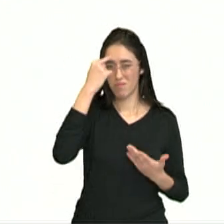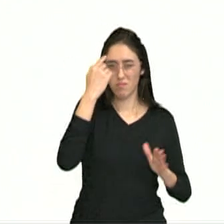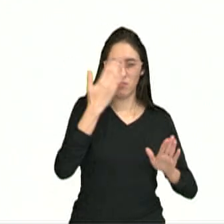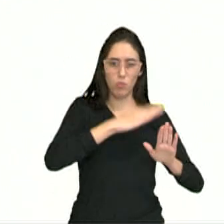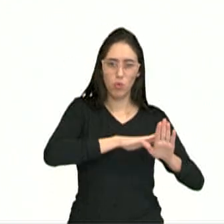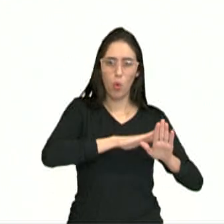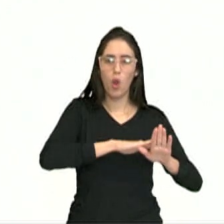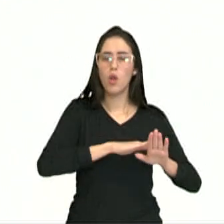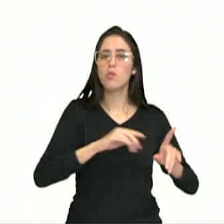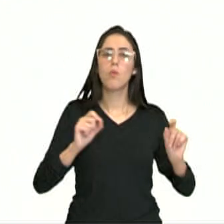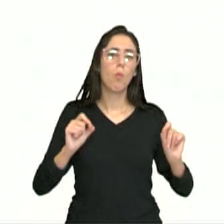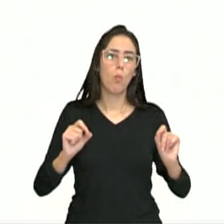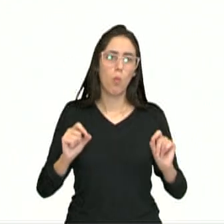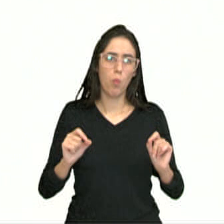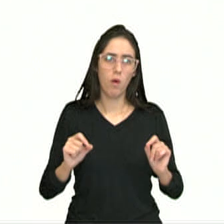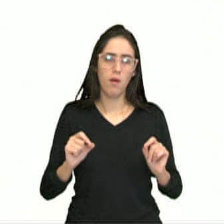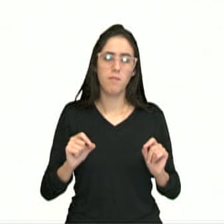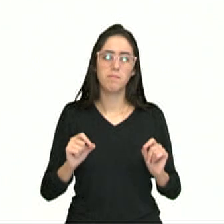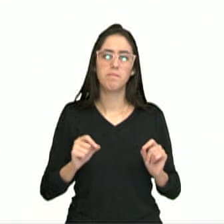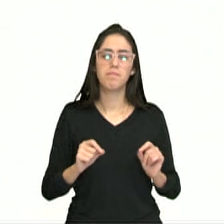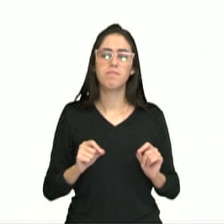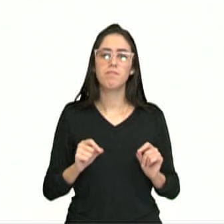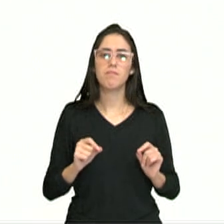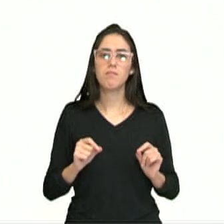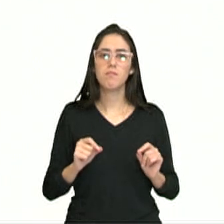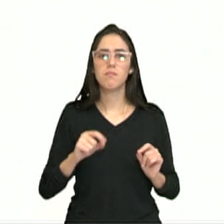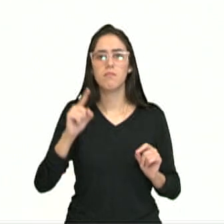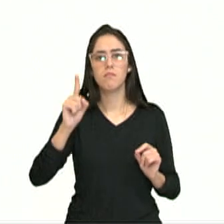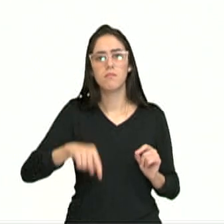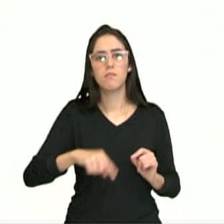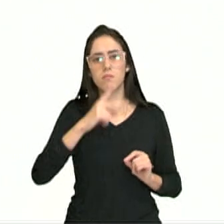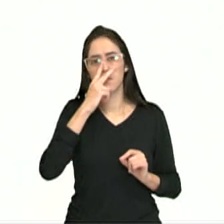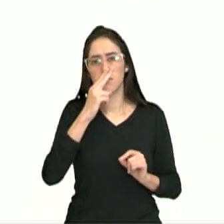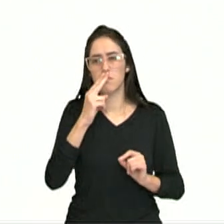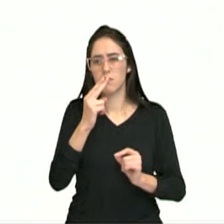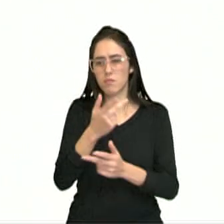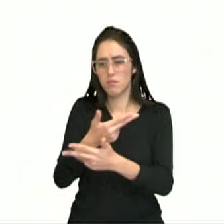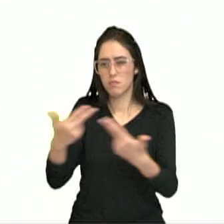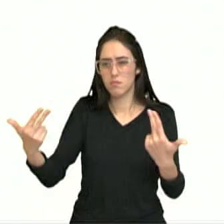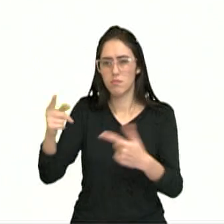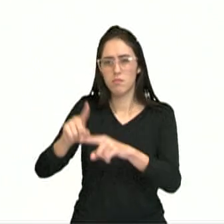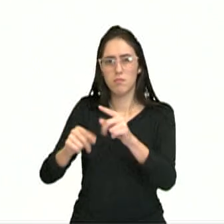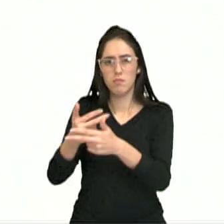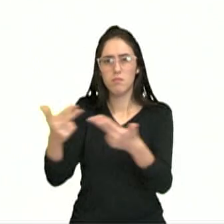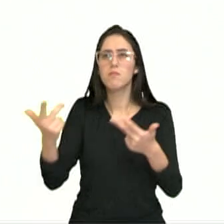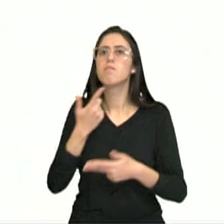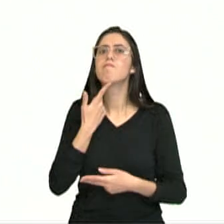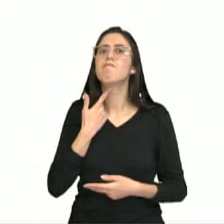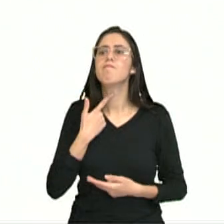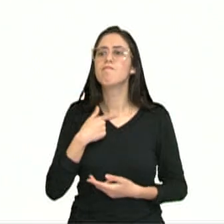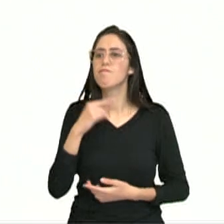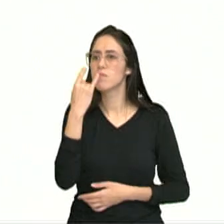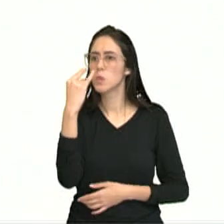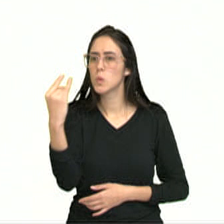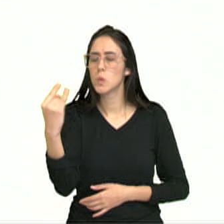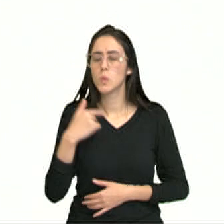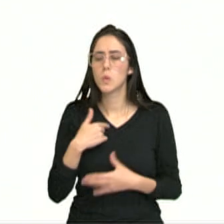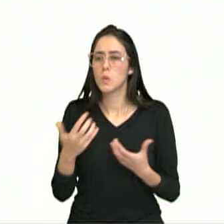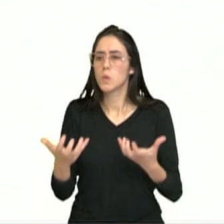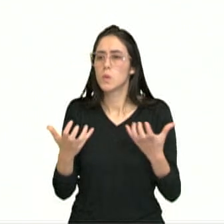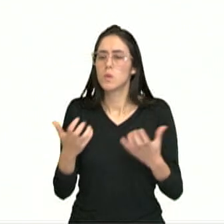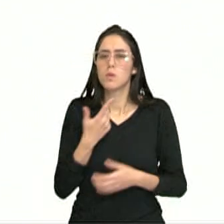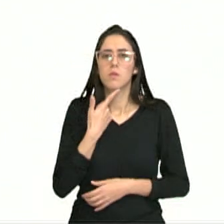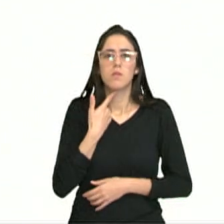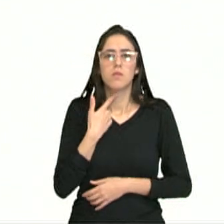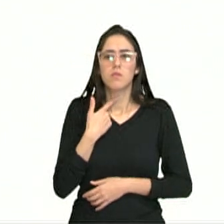ver com tornar os produtos desejáveis da indústria. Tá? Então, quando eu